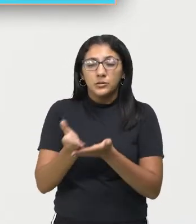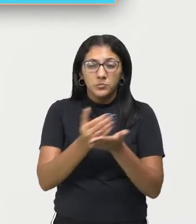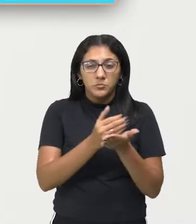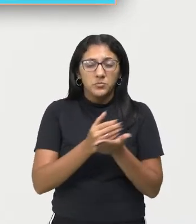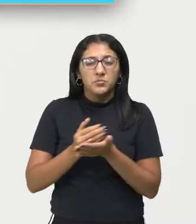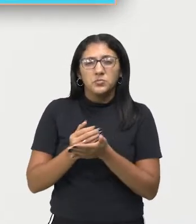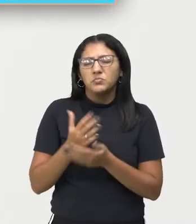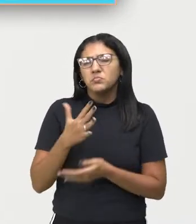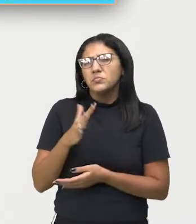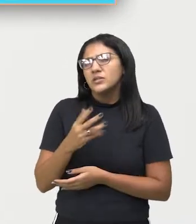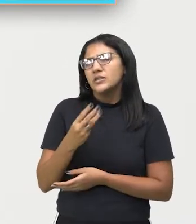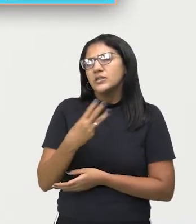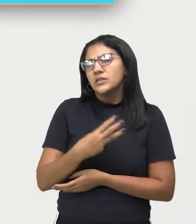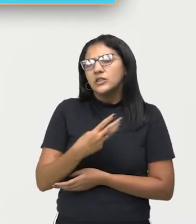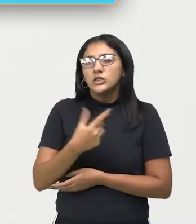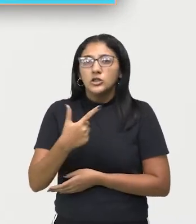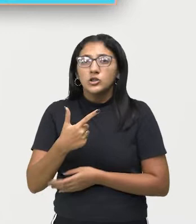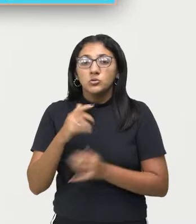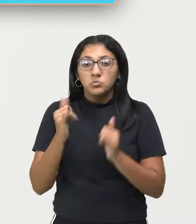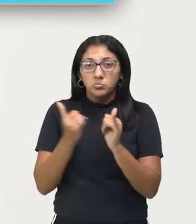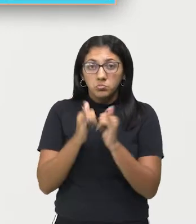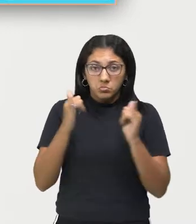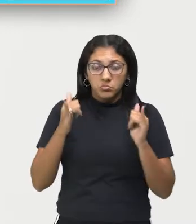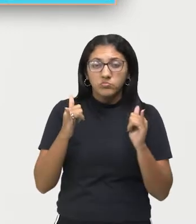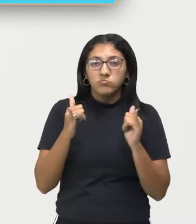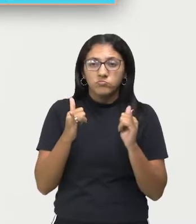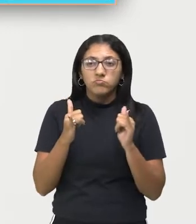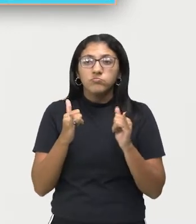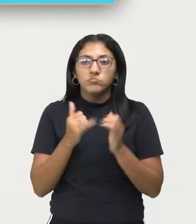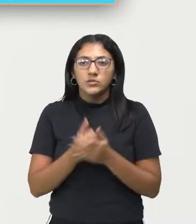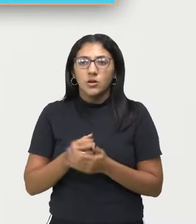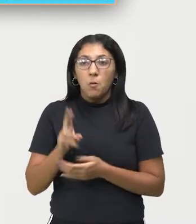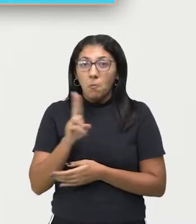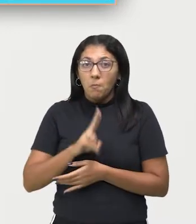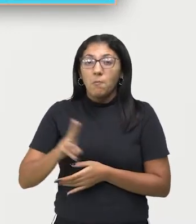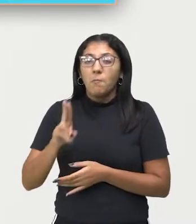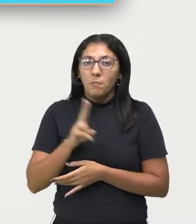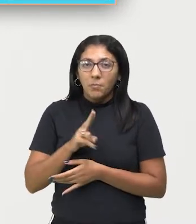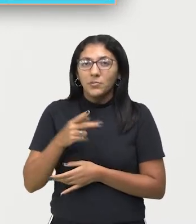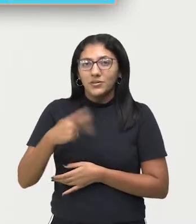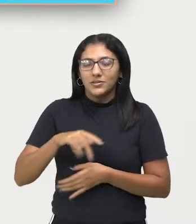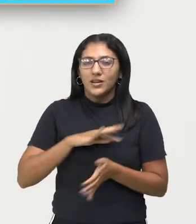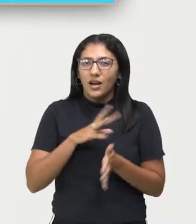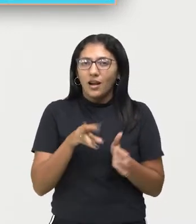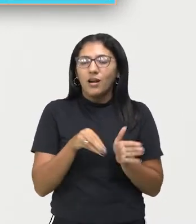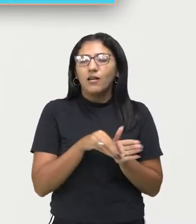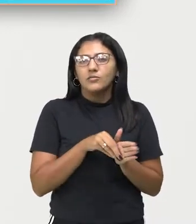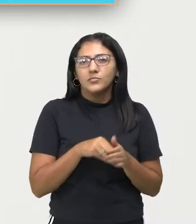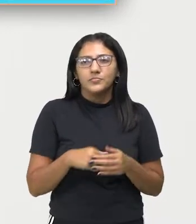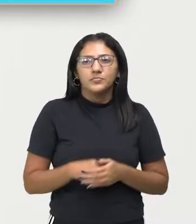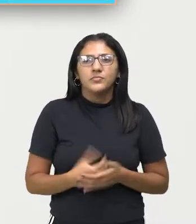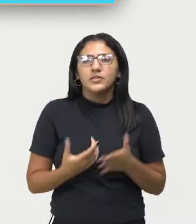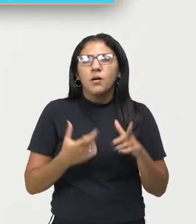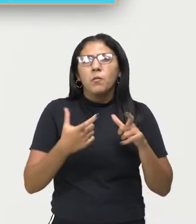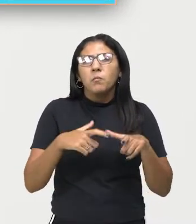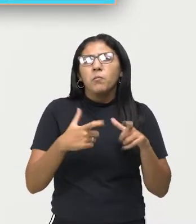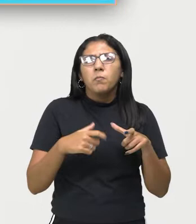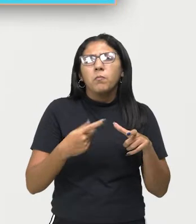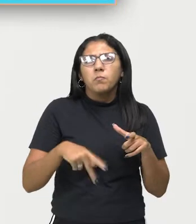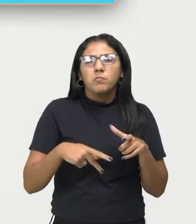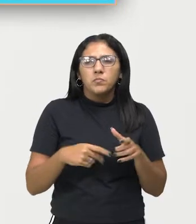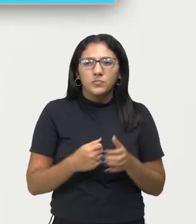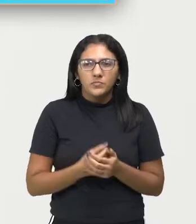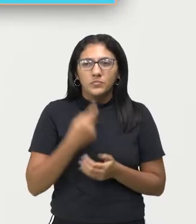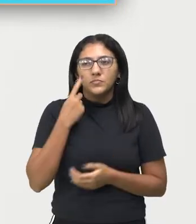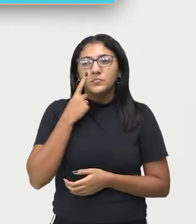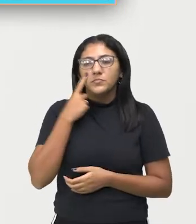existem 32 usinas hidrelétricas em operação na Amazônia. Então, quem são essas usinas hidrelétricas no